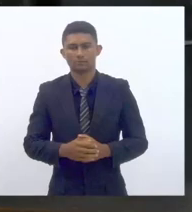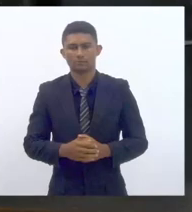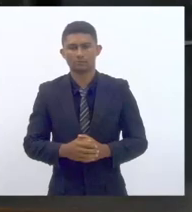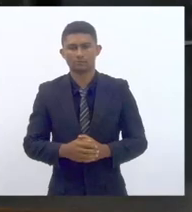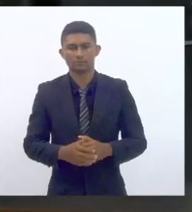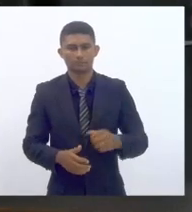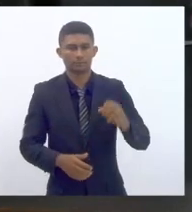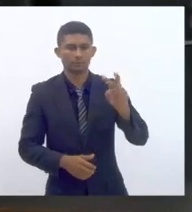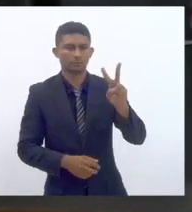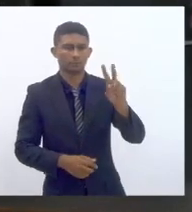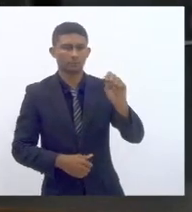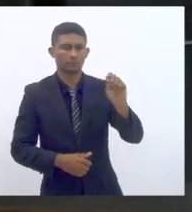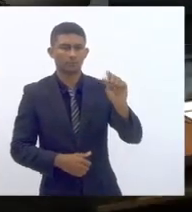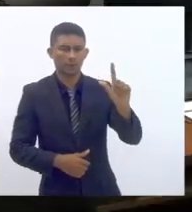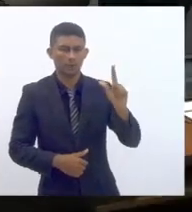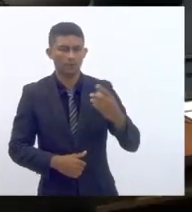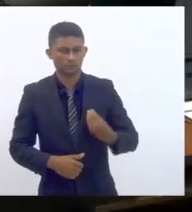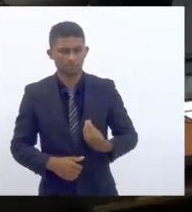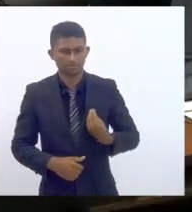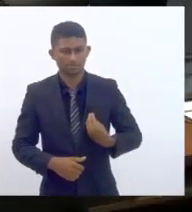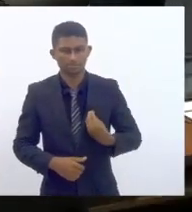Deputado Val Ceasa.